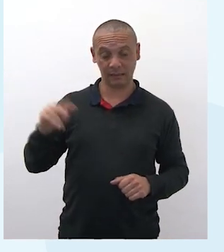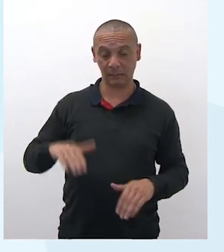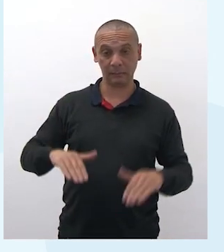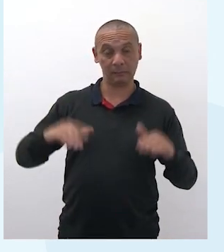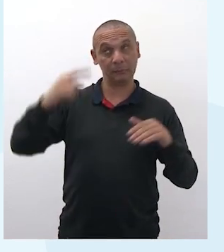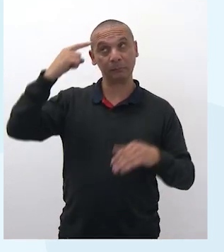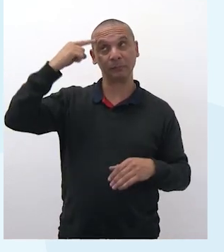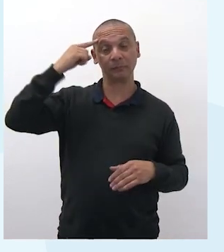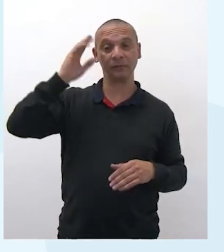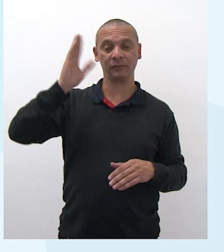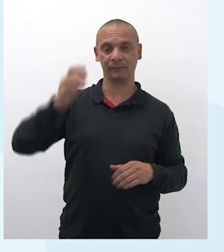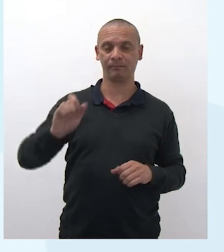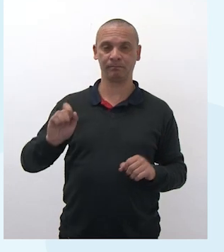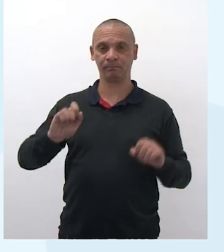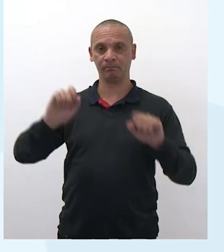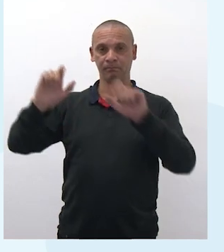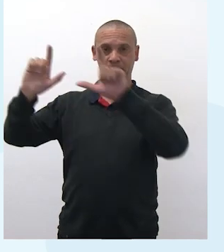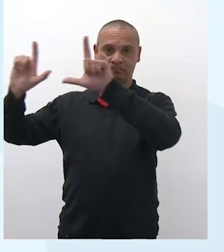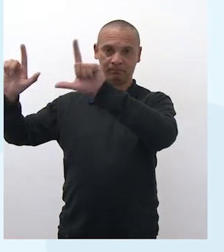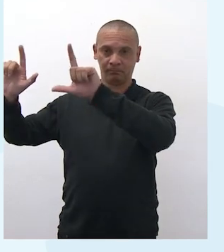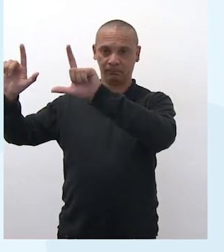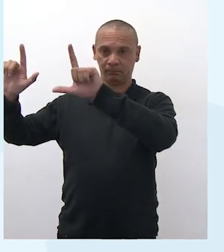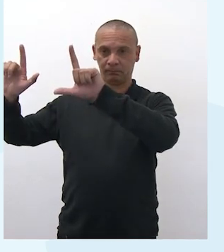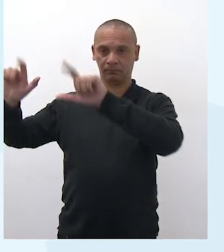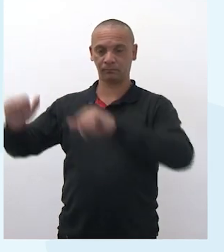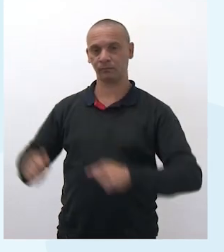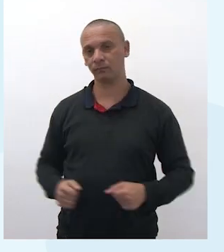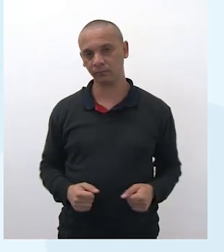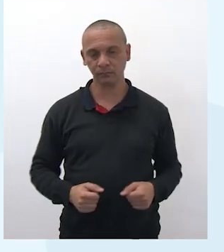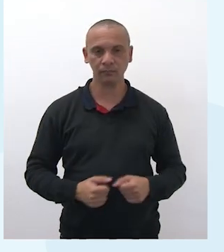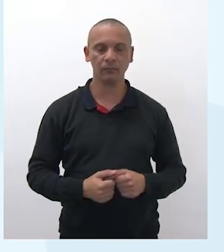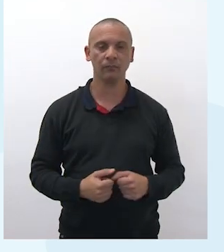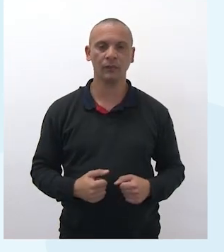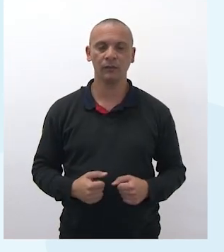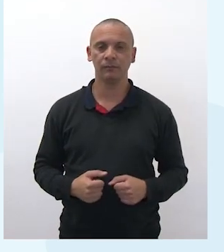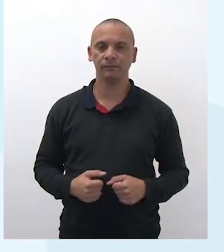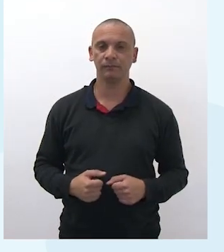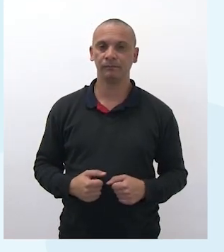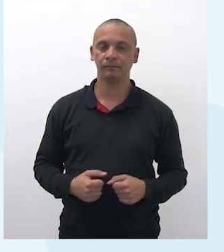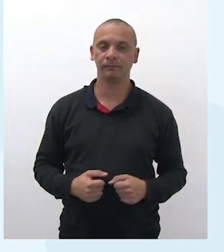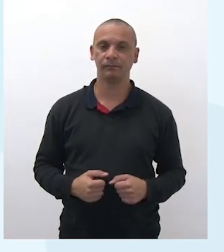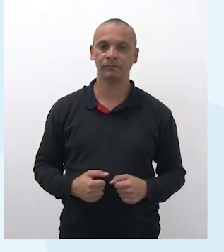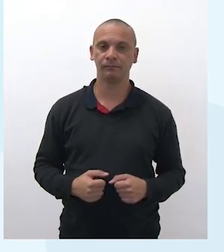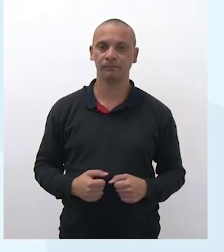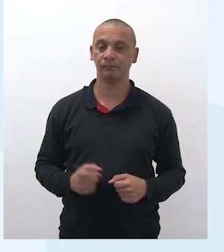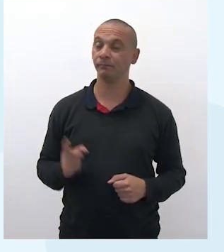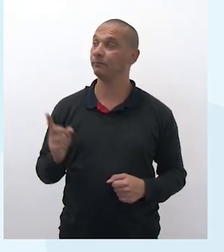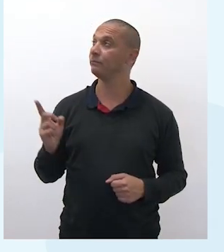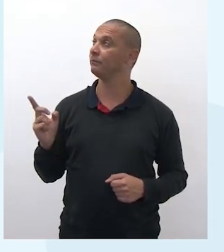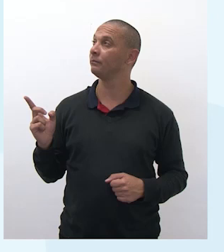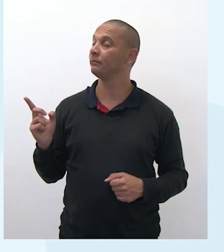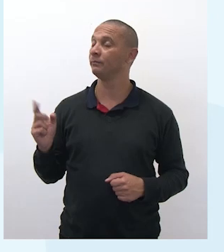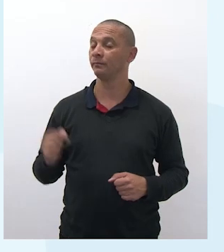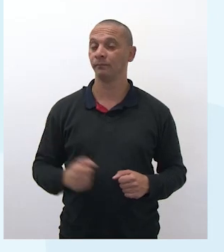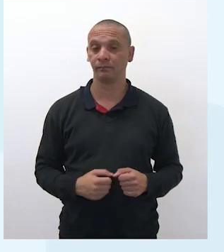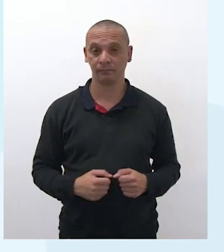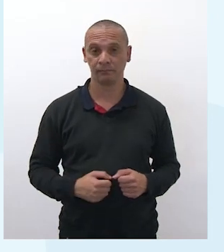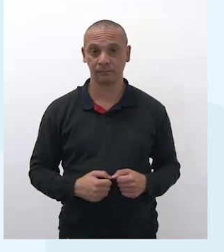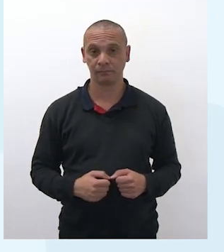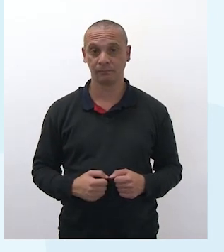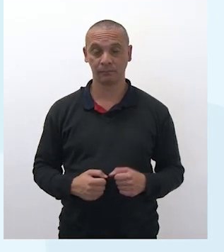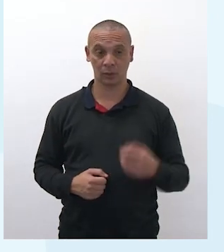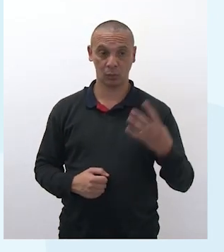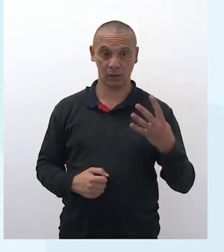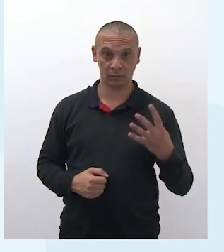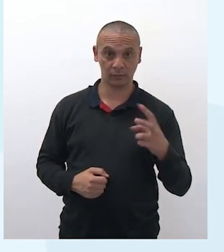nisso. Pode passar, por favor, Guilherme, para o slide 4. No slide 4 e no slide